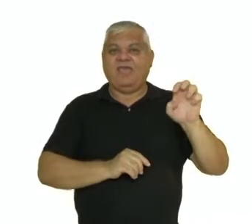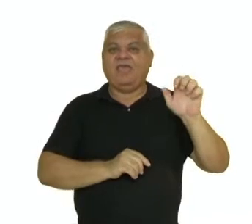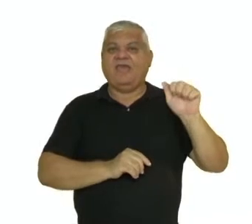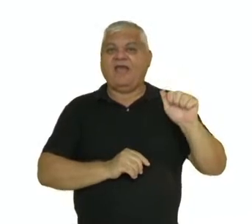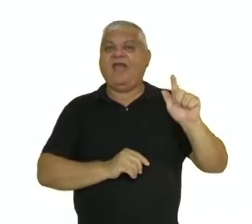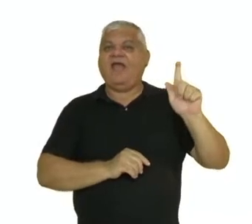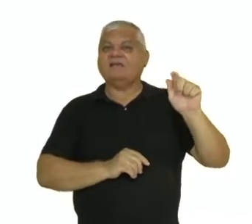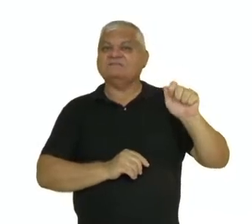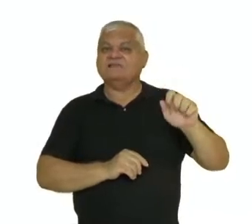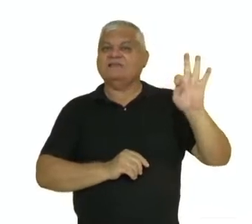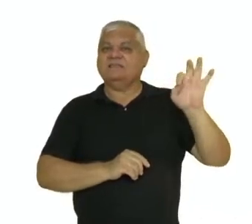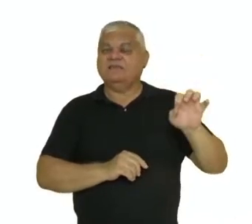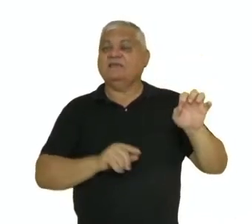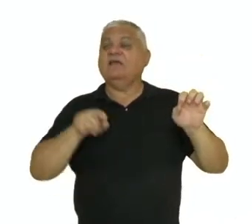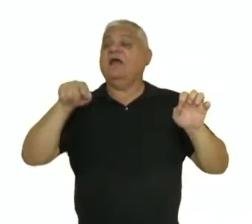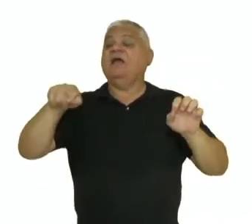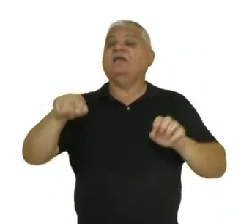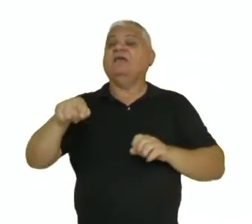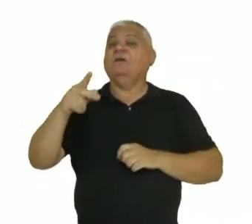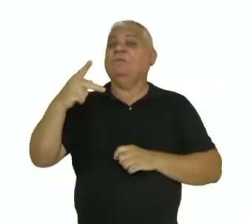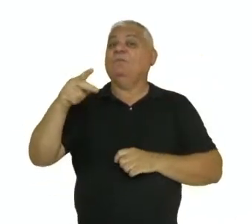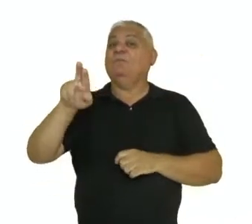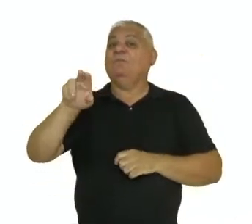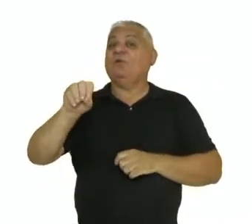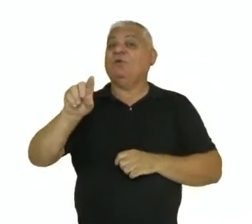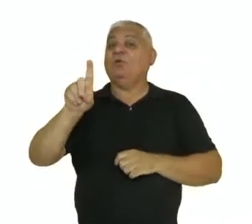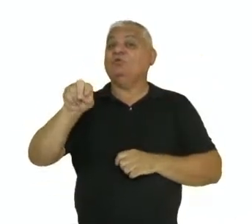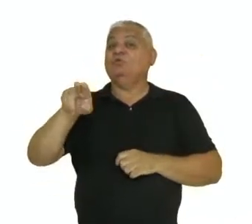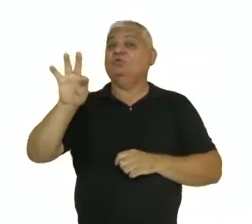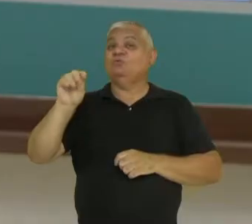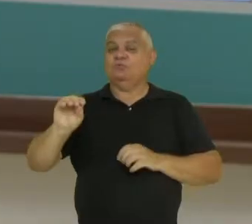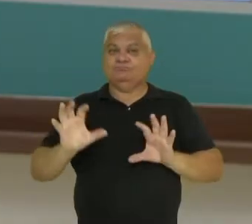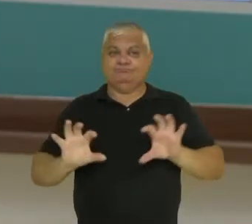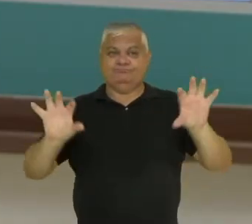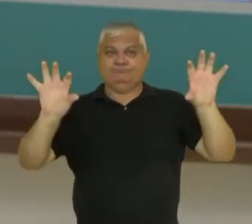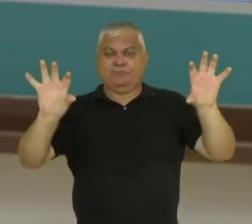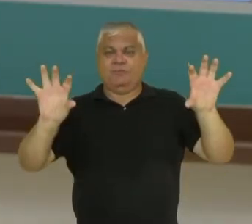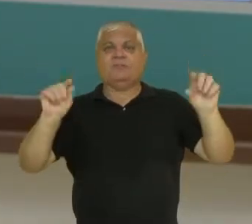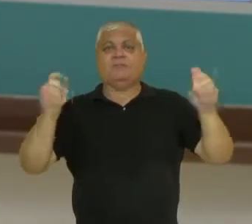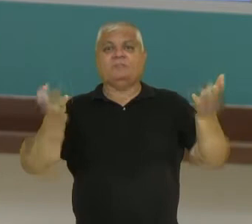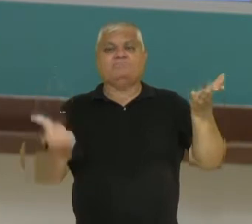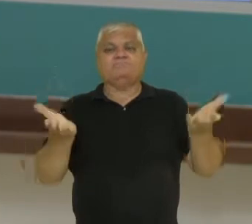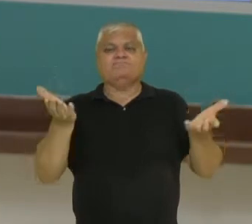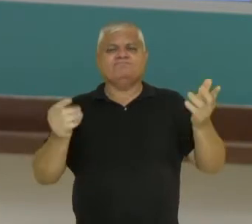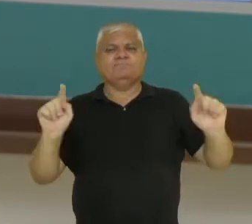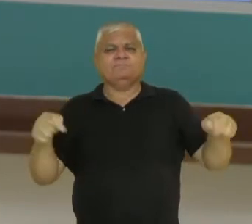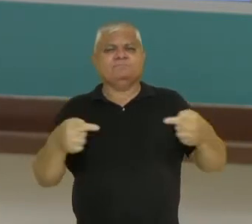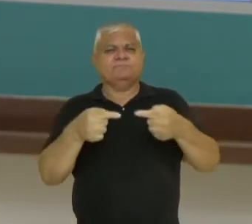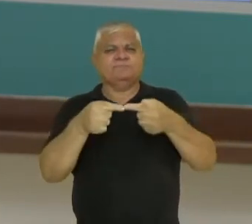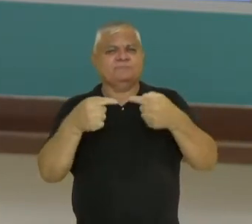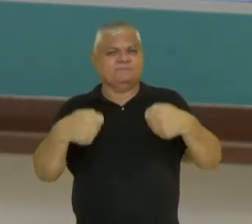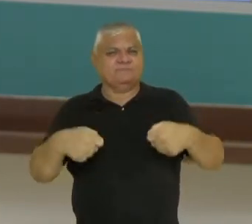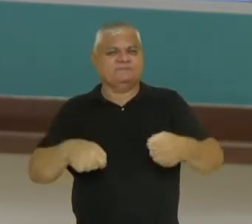de átomos e, para isso, realiza-se o balanceamento ou acerto de coeficientes.